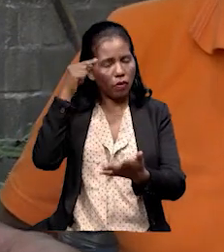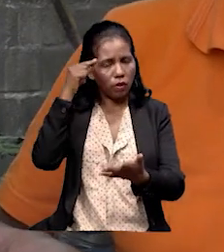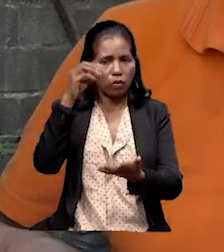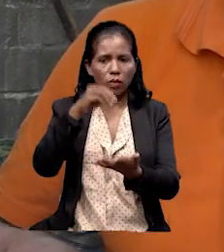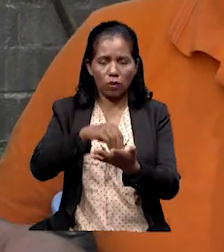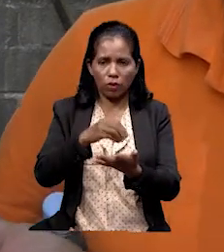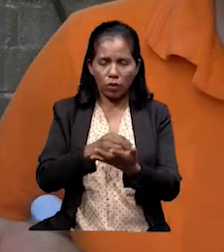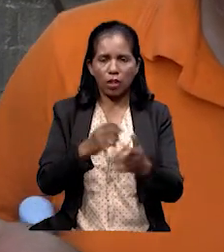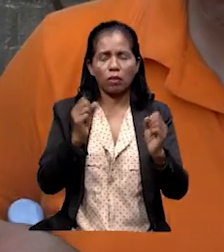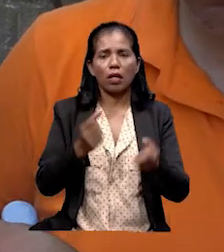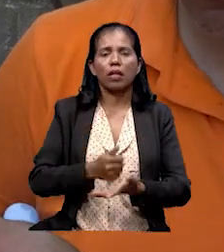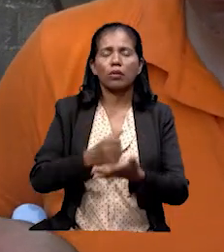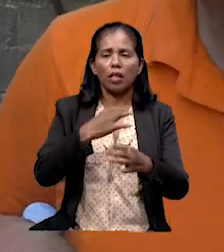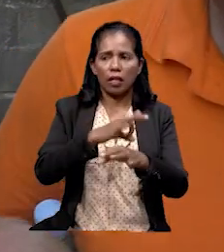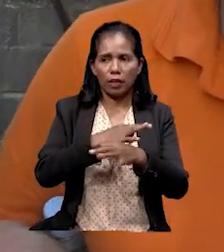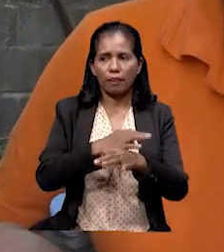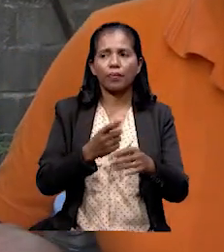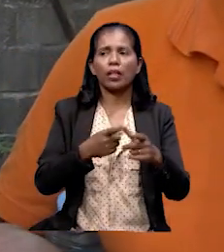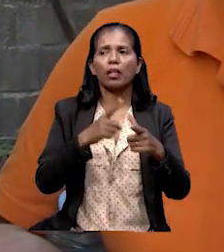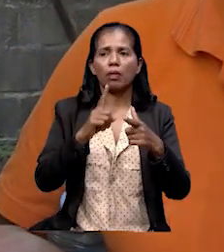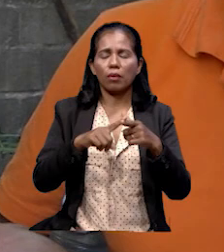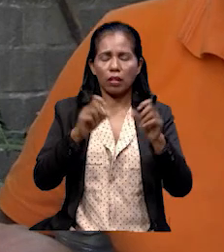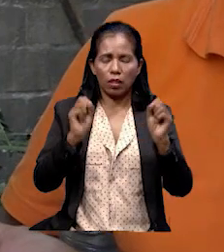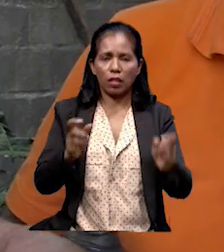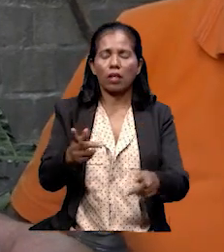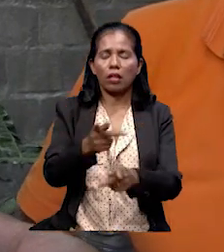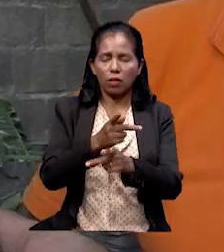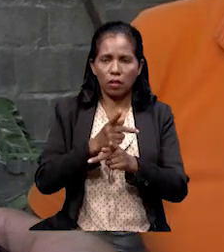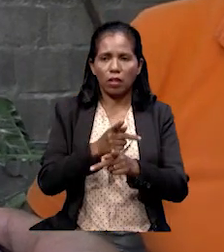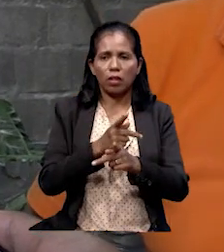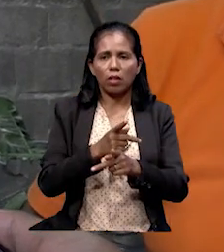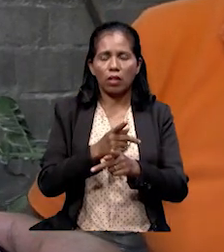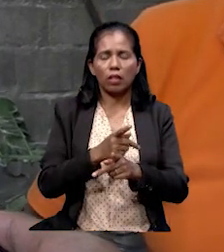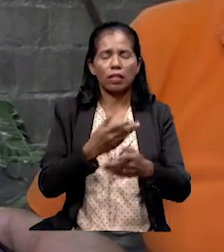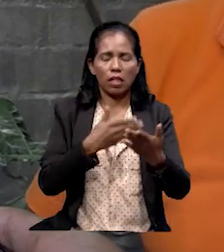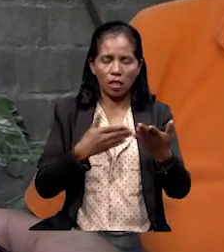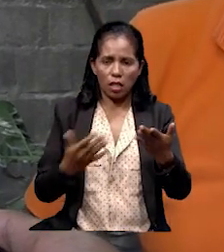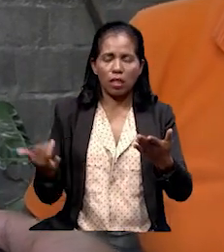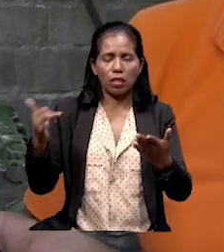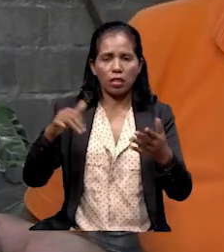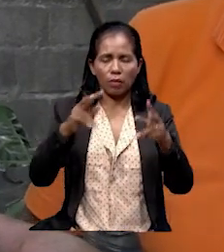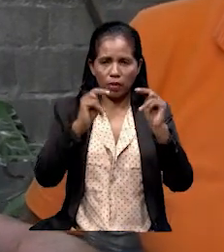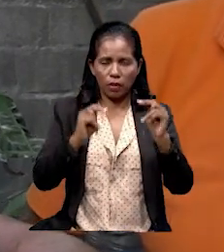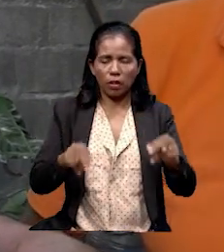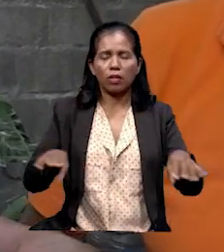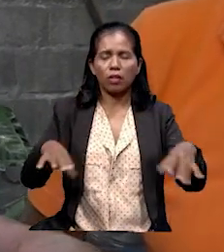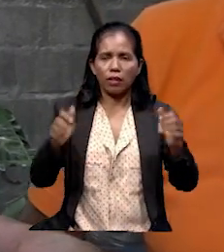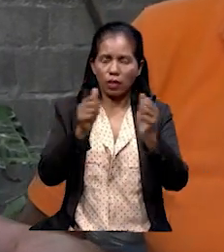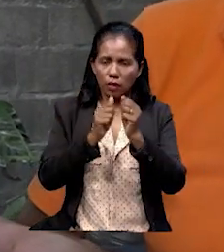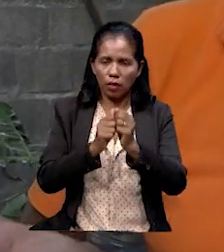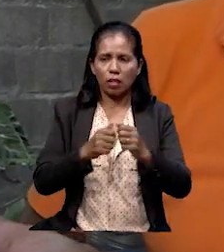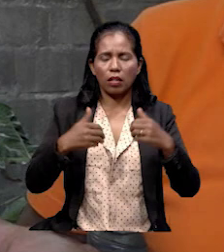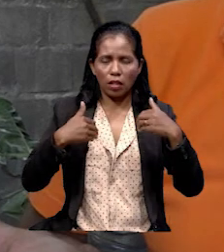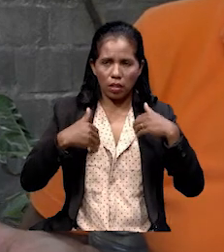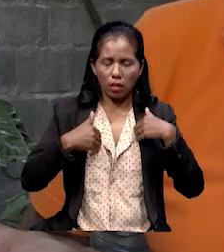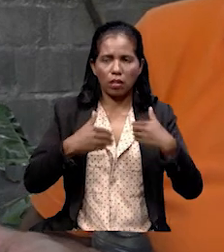pode mantém agora se depois tem que asseguramos como dita Sira nebe Sira precisa do serviço né tem que disponível